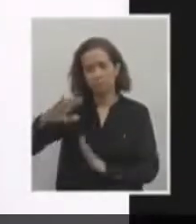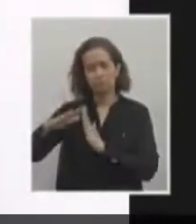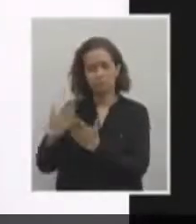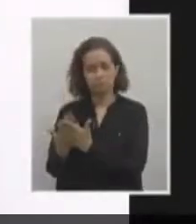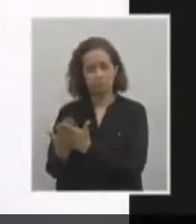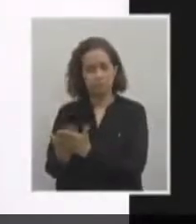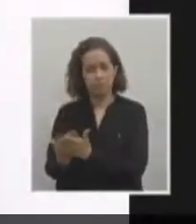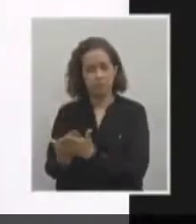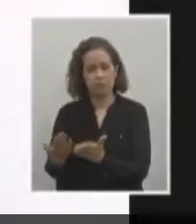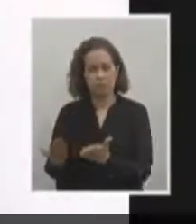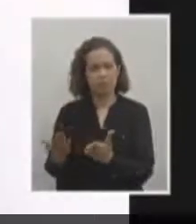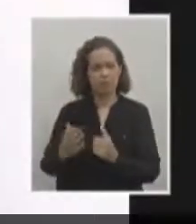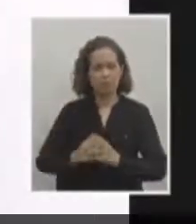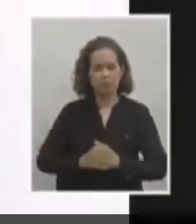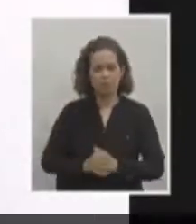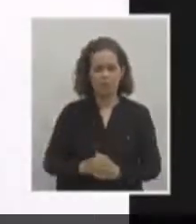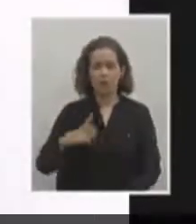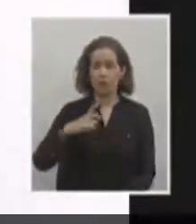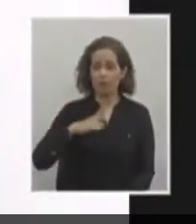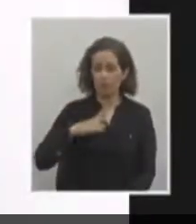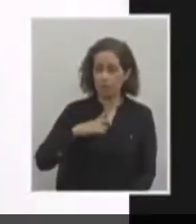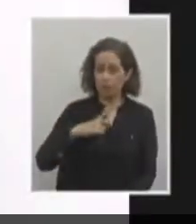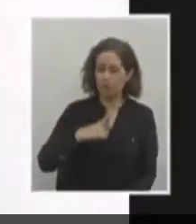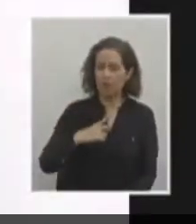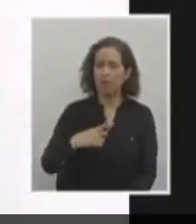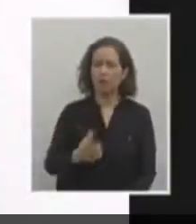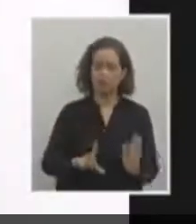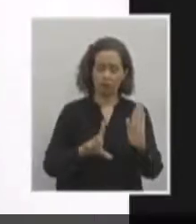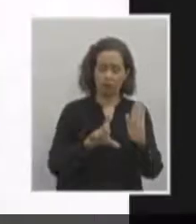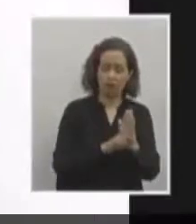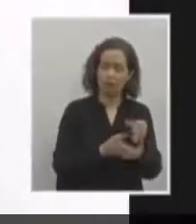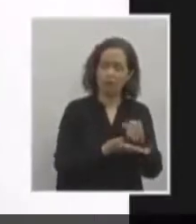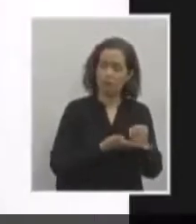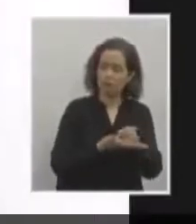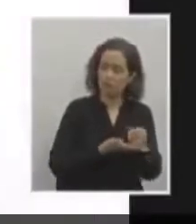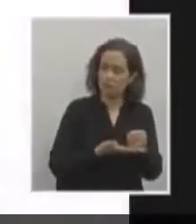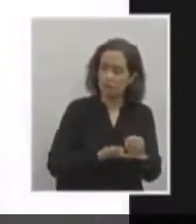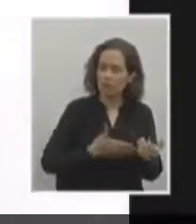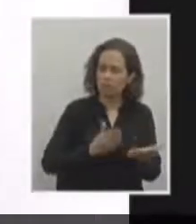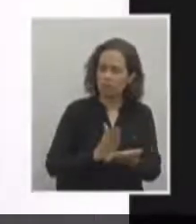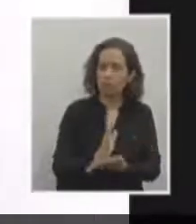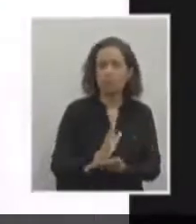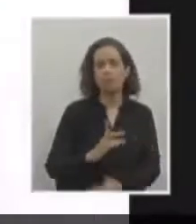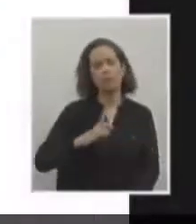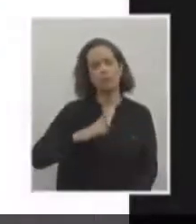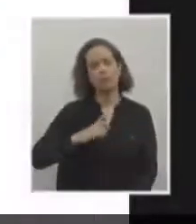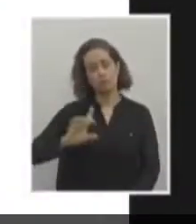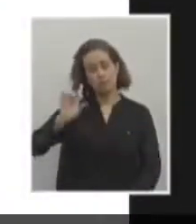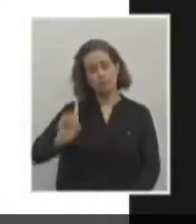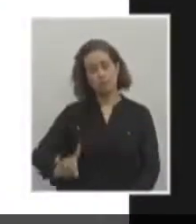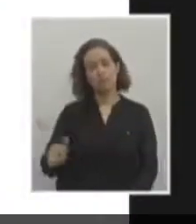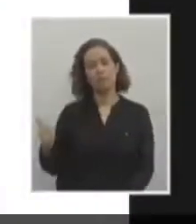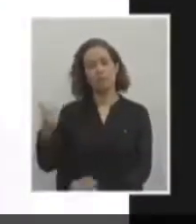comissão. Então, ele tem um amparo legal para que ele seja afastado e tenha direito a um substituto.